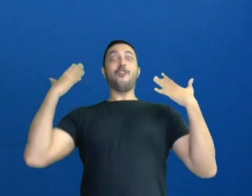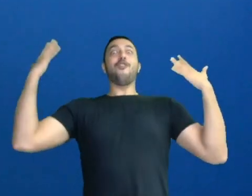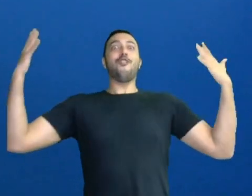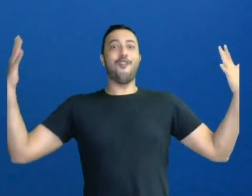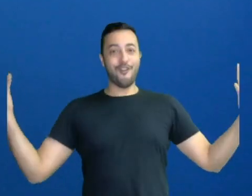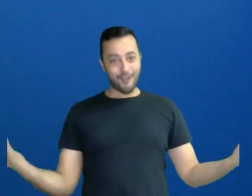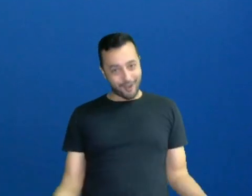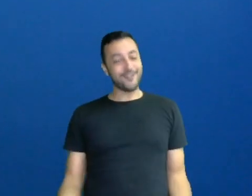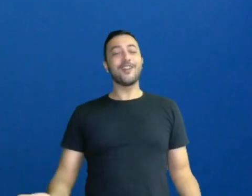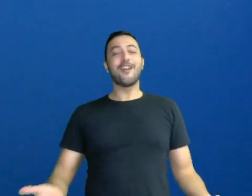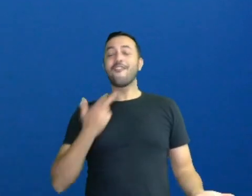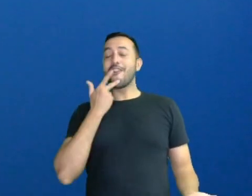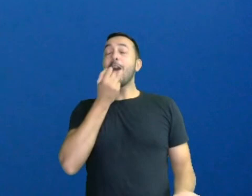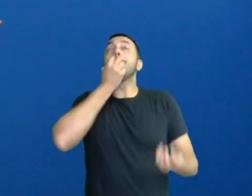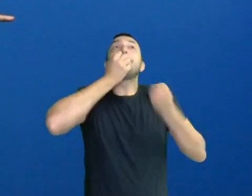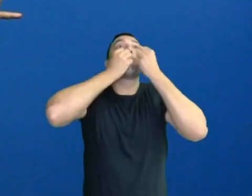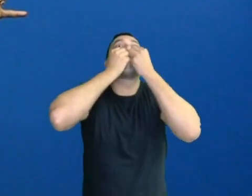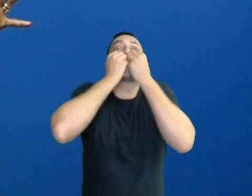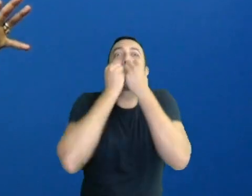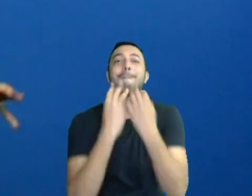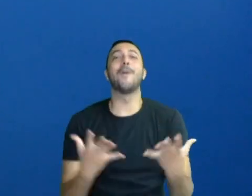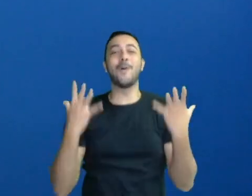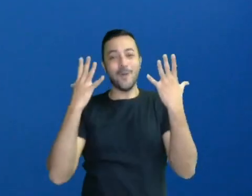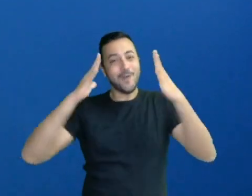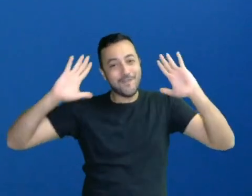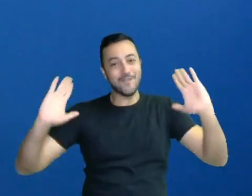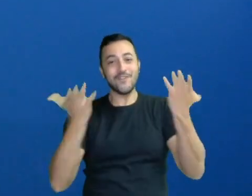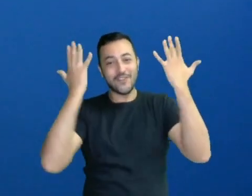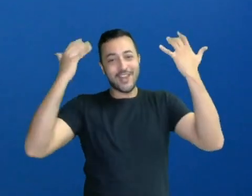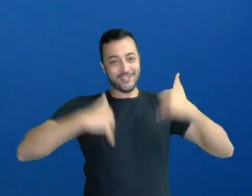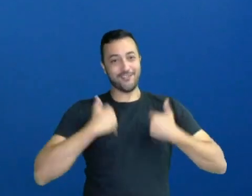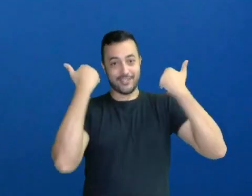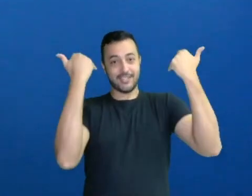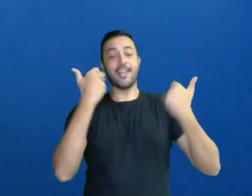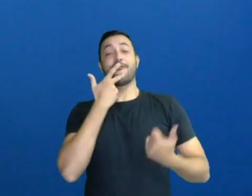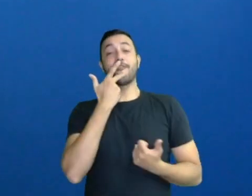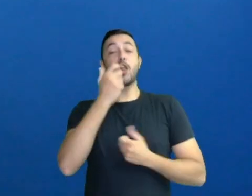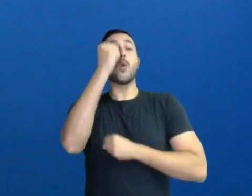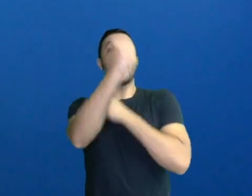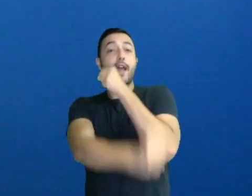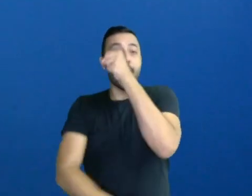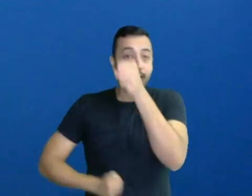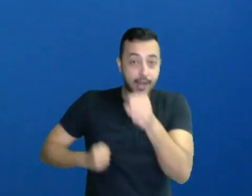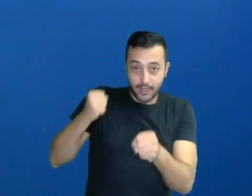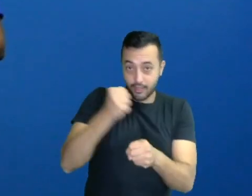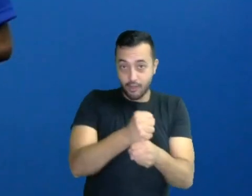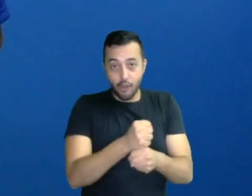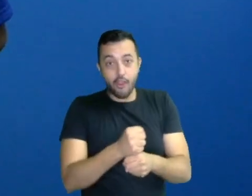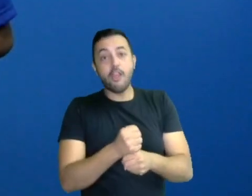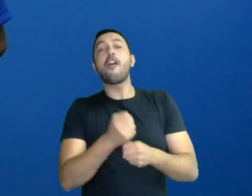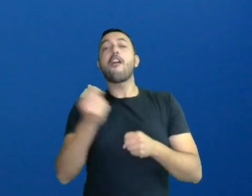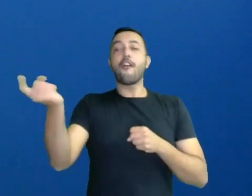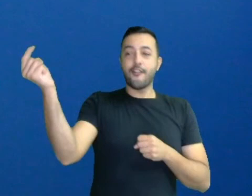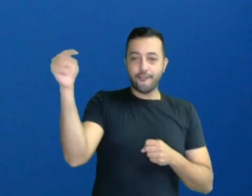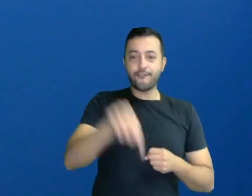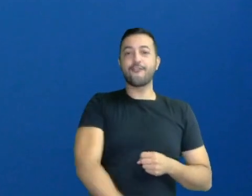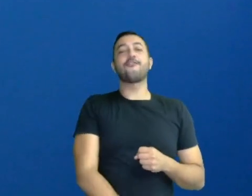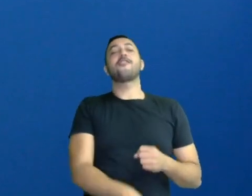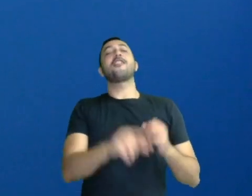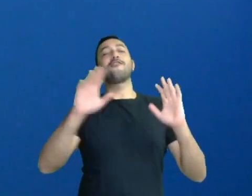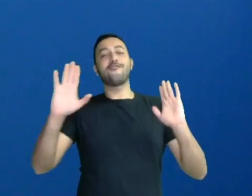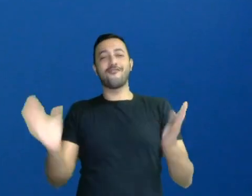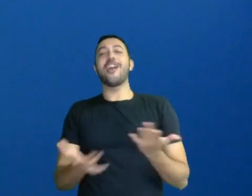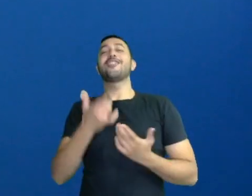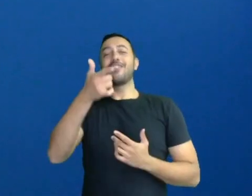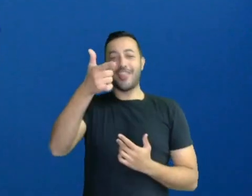ele quis dizer que foi muito boa a festa da vovó carocha e disse que no ano que vem ele vai vir para